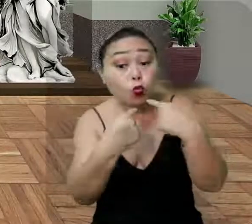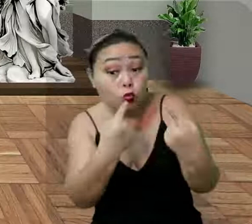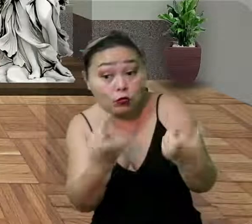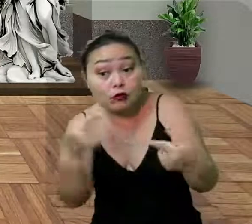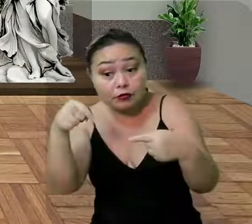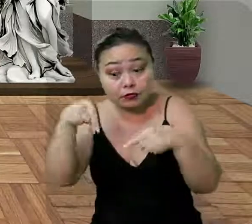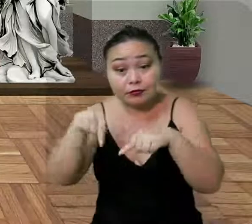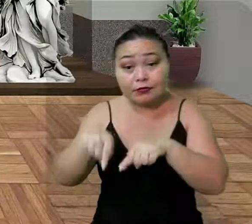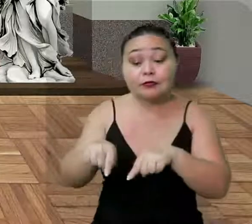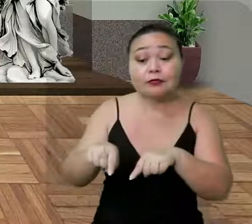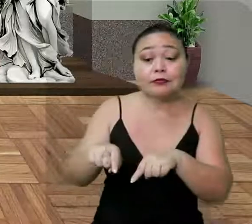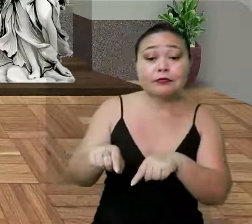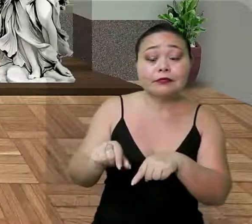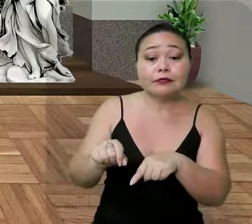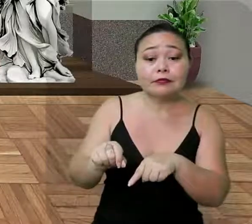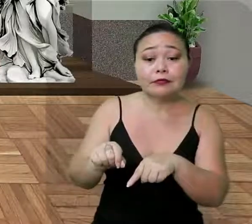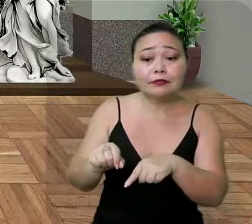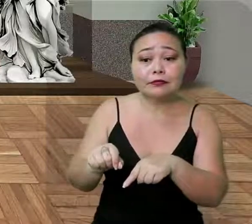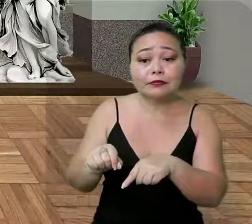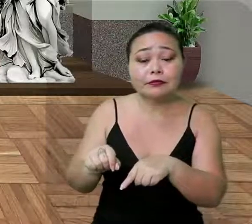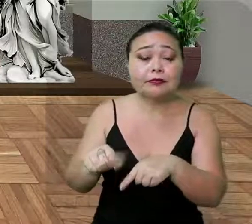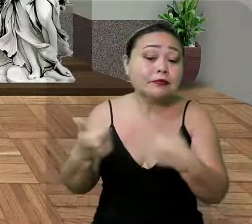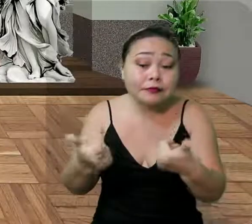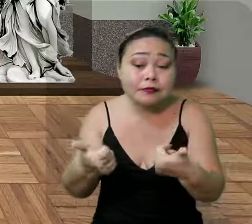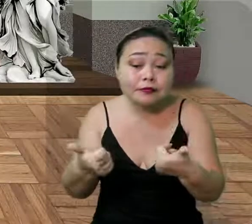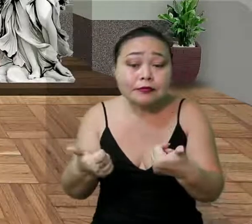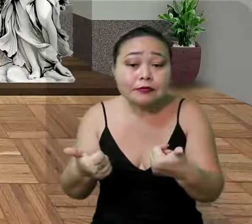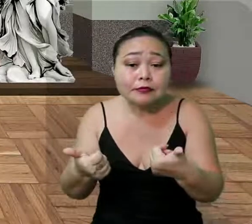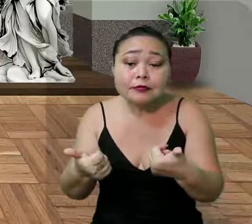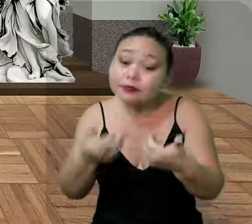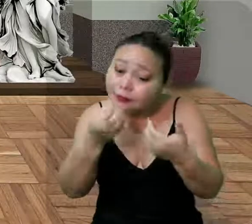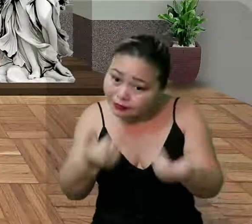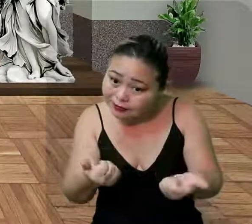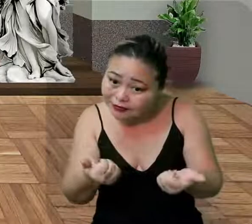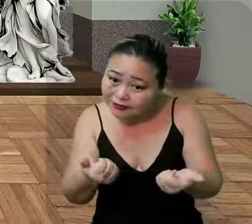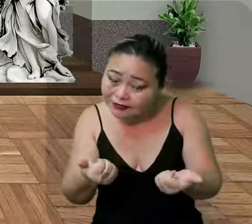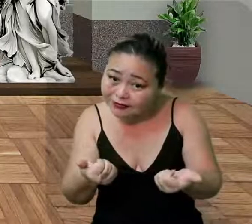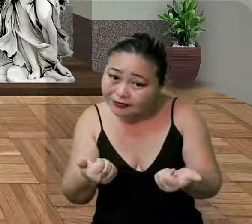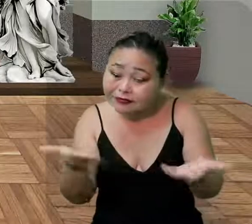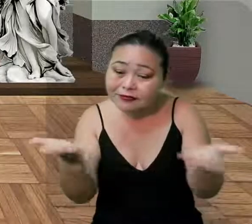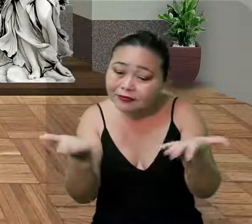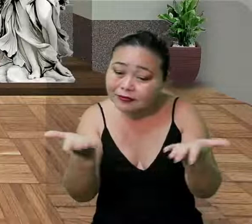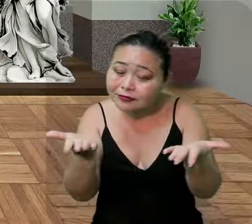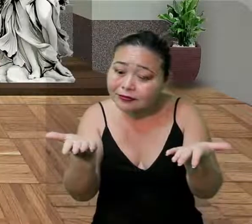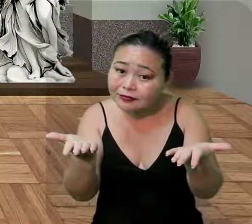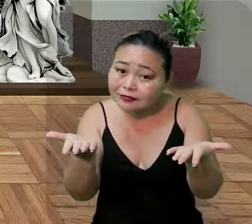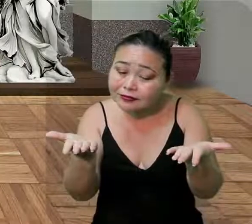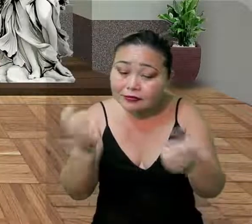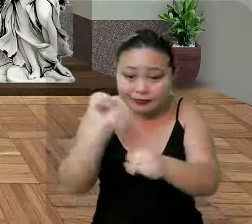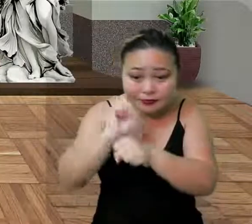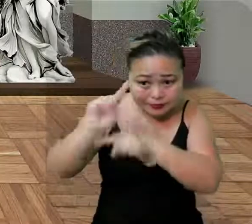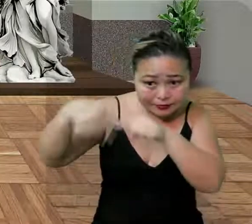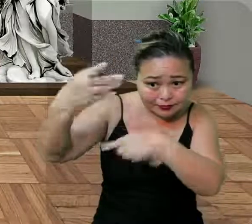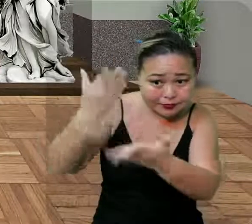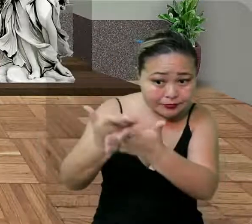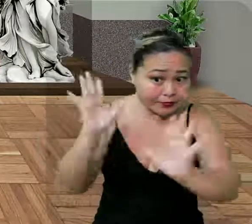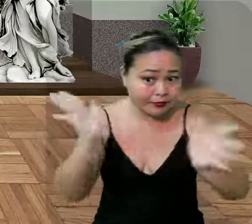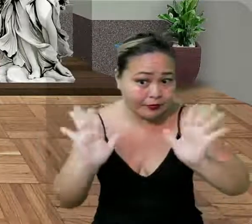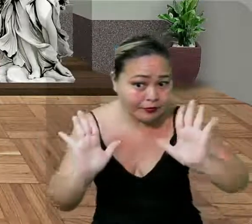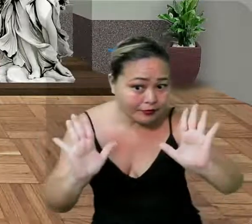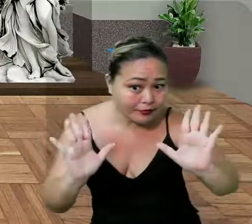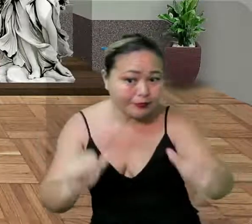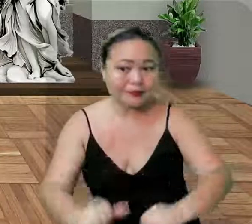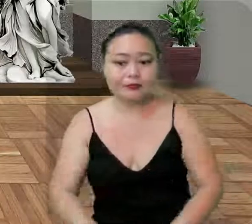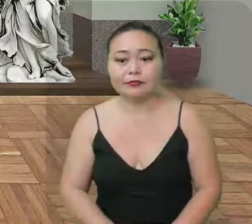dúvida nós estamos aí e é isso tá bom agora vocês na próxima aula tchau